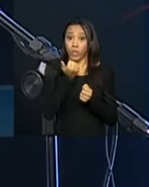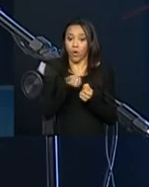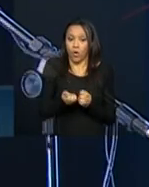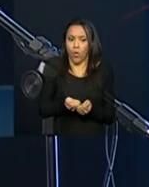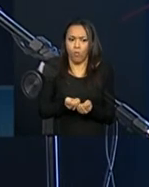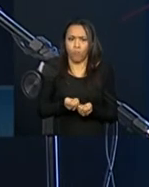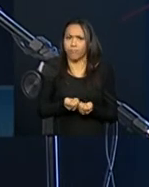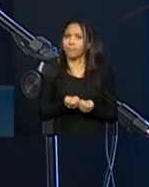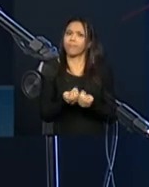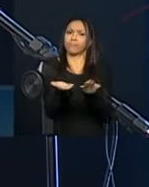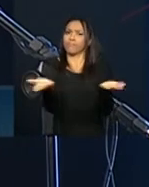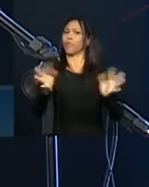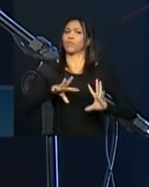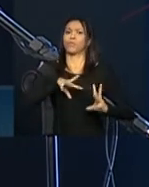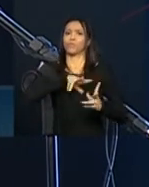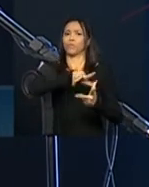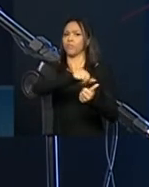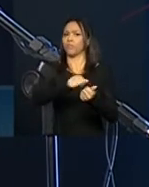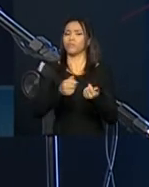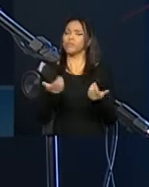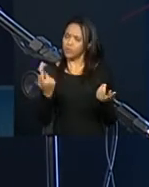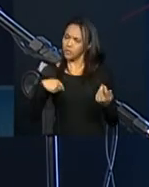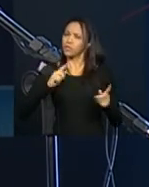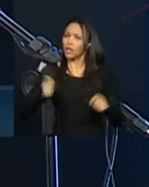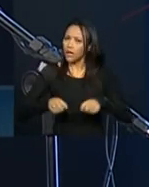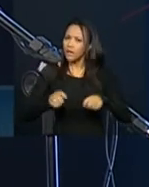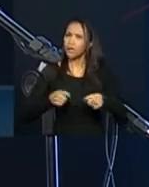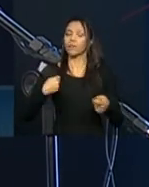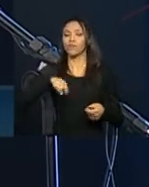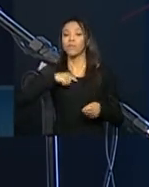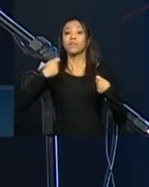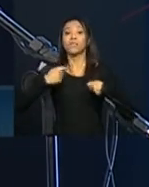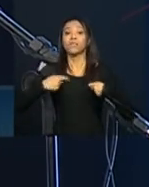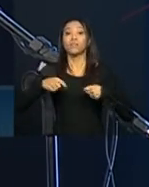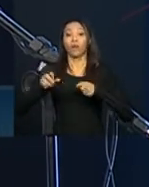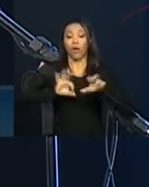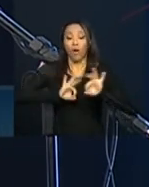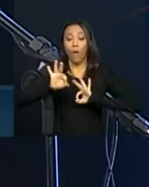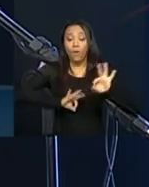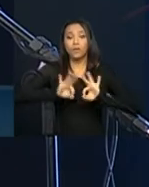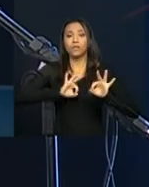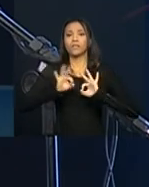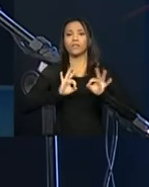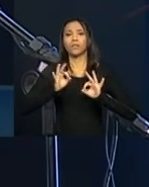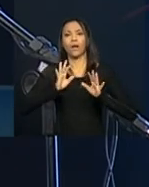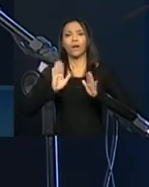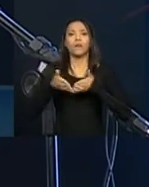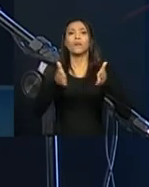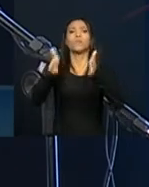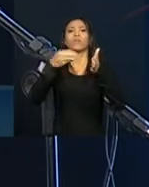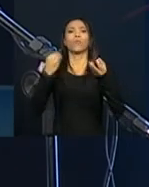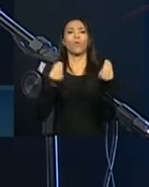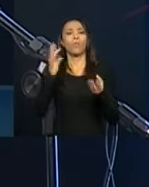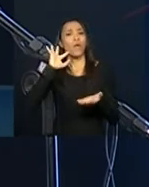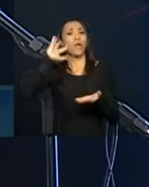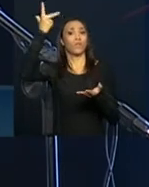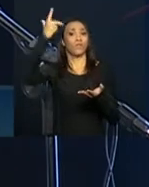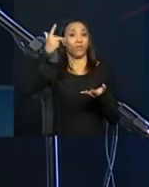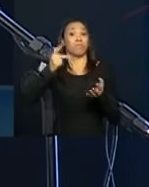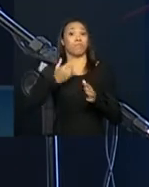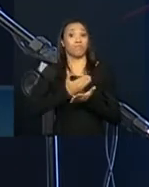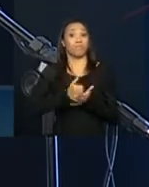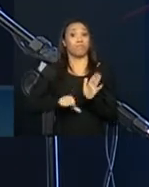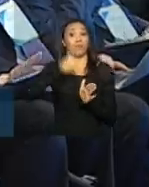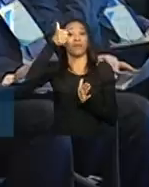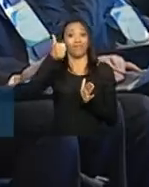todo mundo. Então, nós precisamos construir caminhos que passem pela decisão política. Pela decisão política para que nos